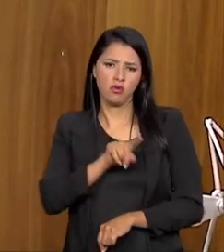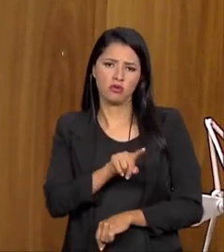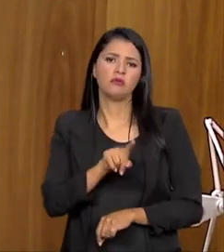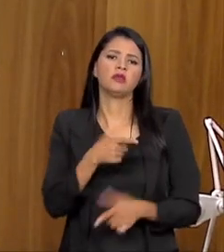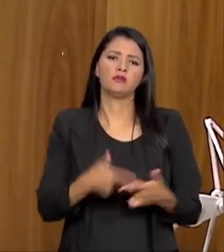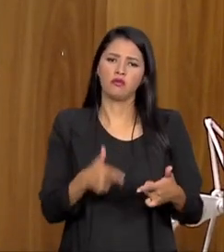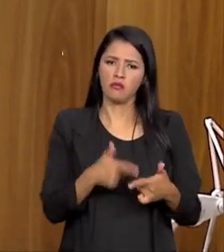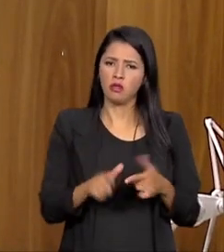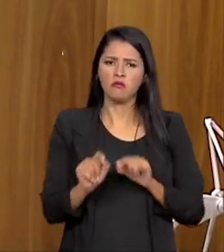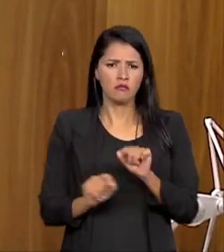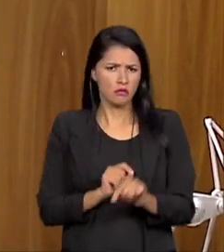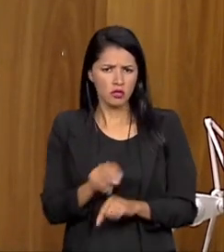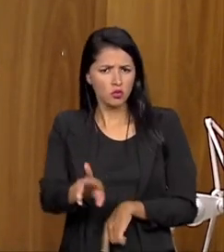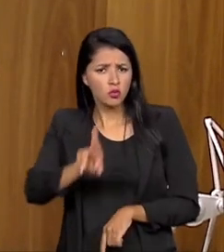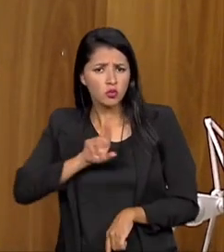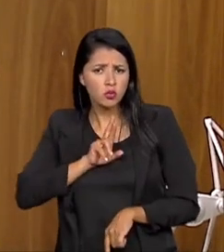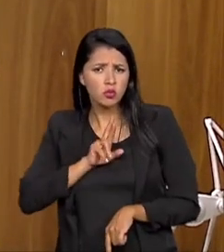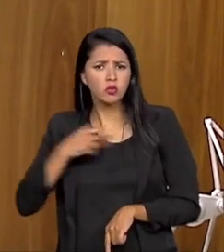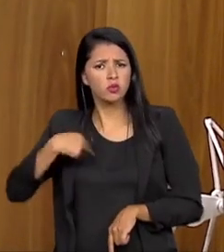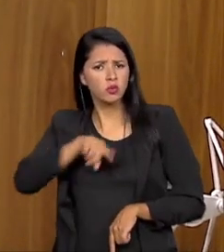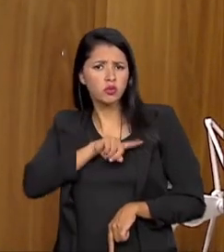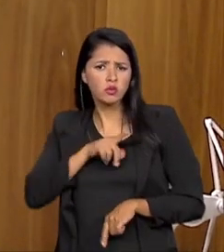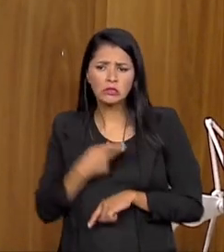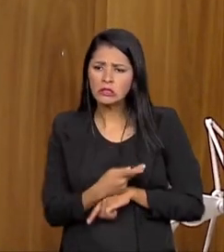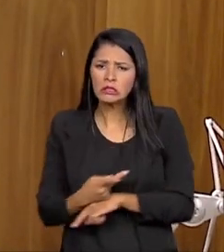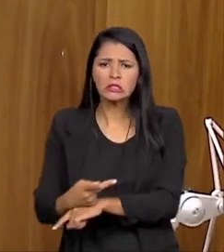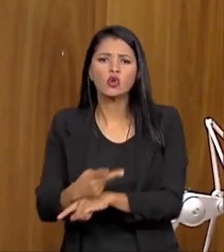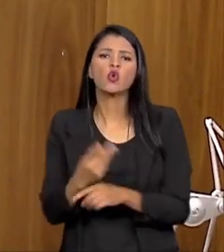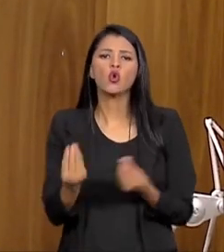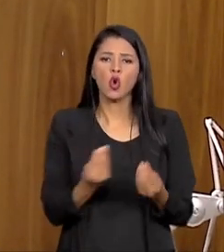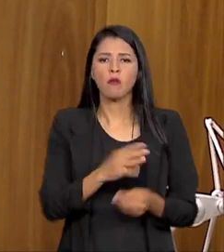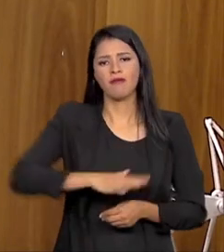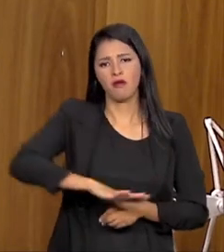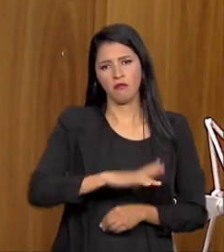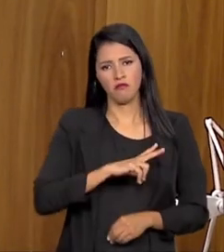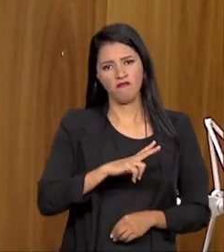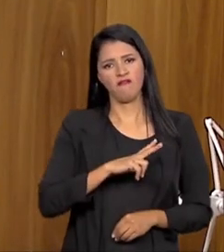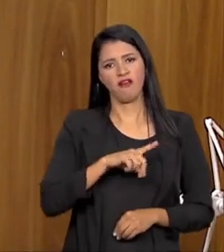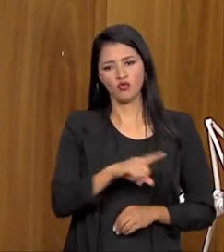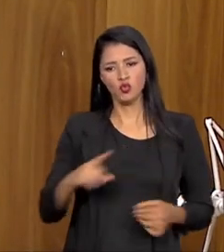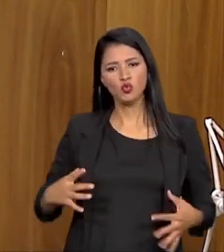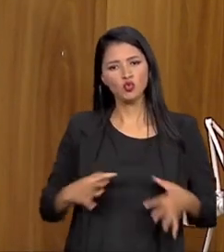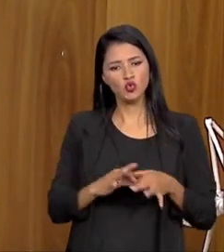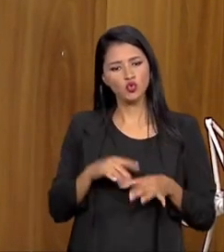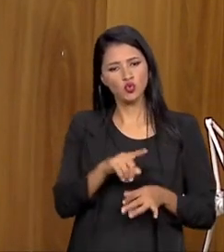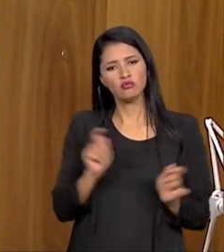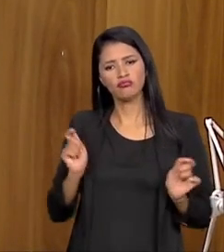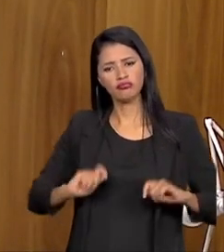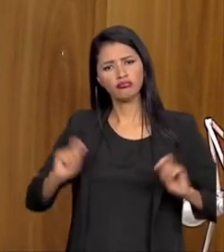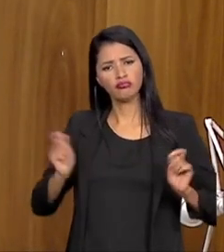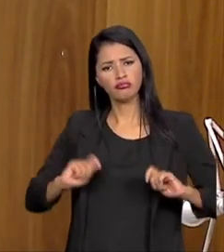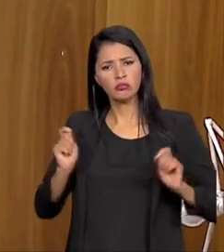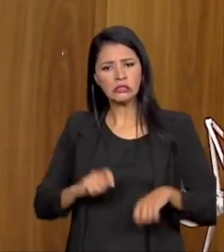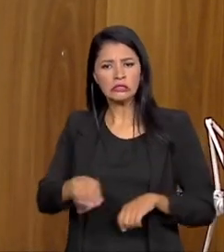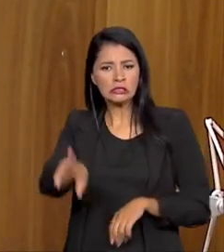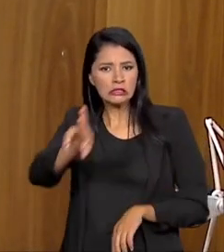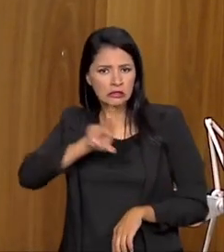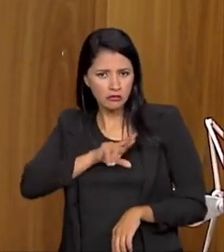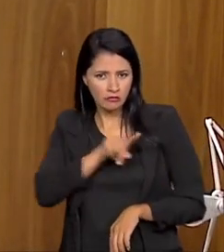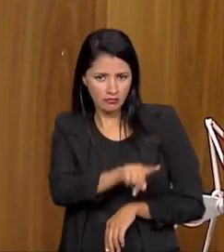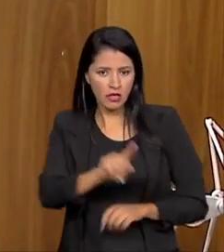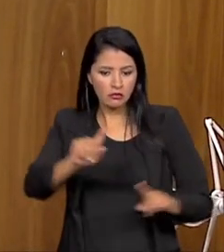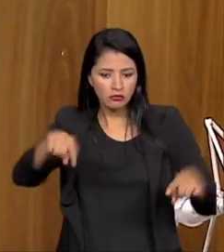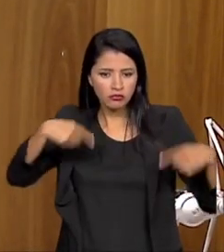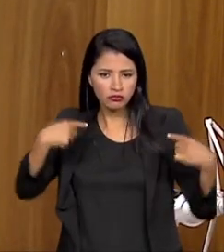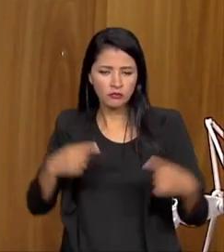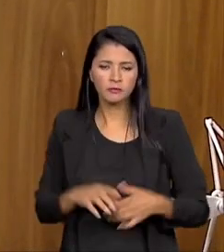e solução que nós temos procuramos via setor privado eu acho que é junto com o setor privado que você dá traz a solução para esse Grande